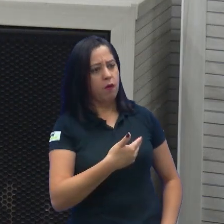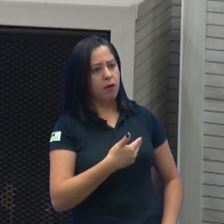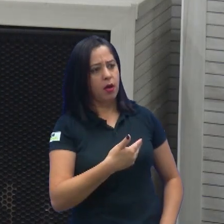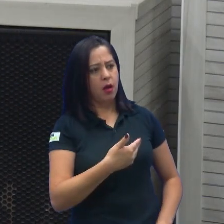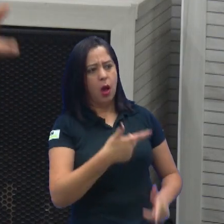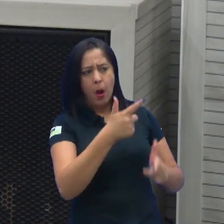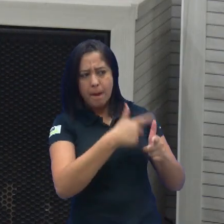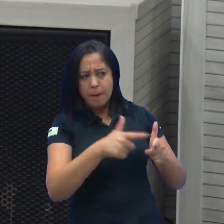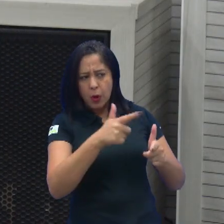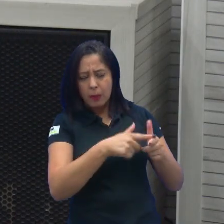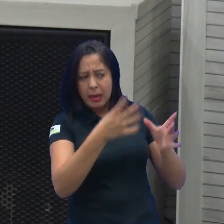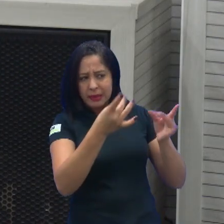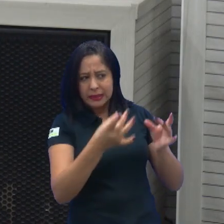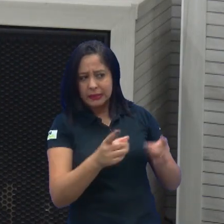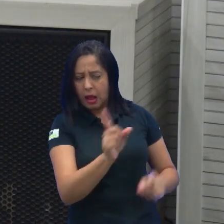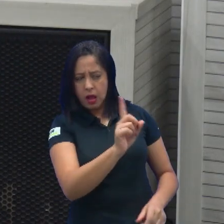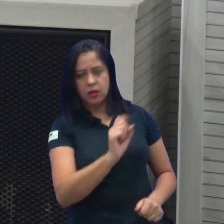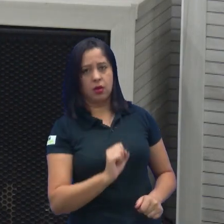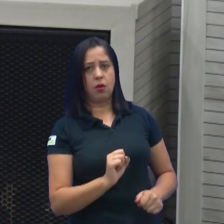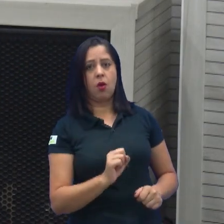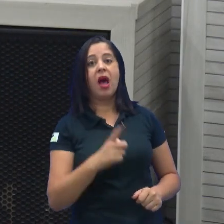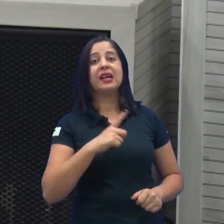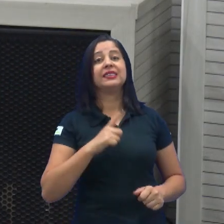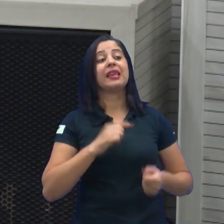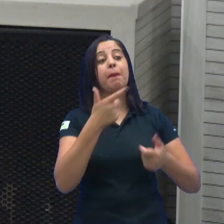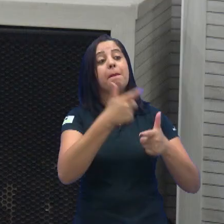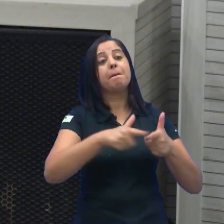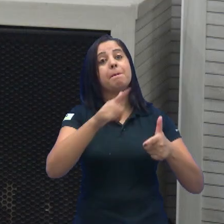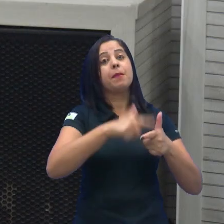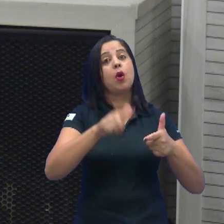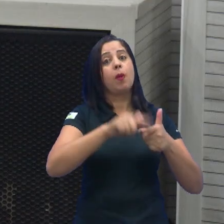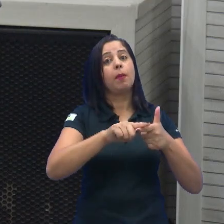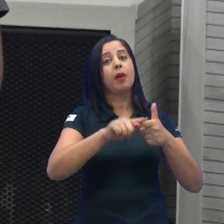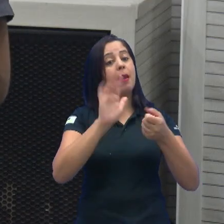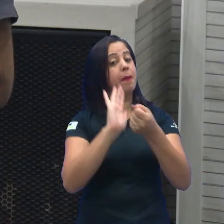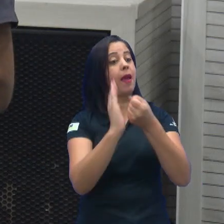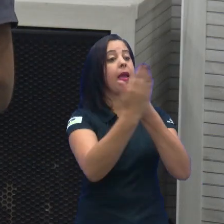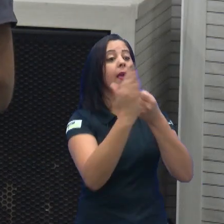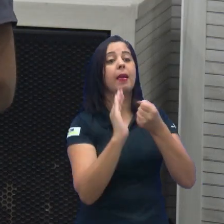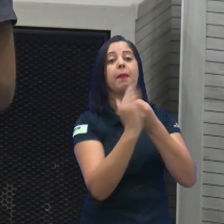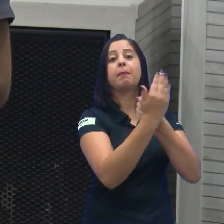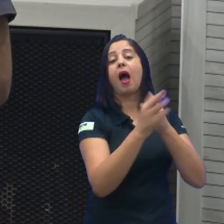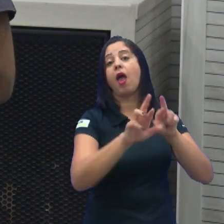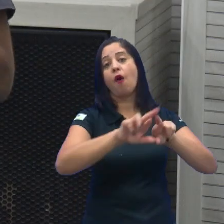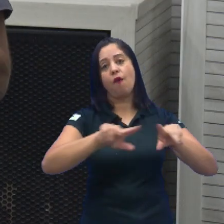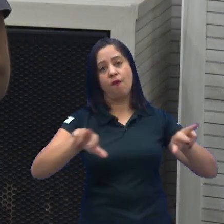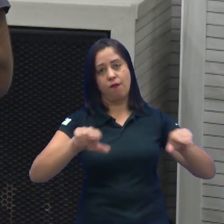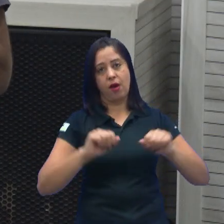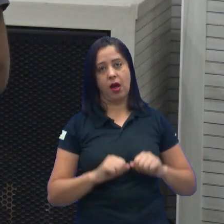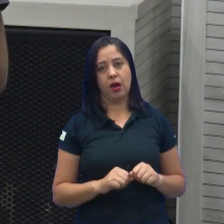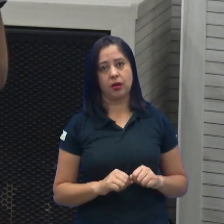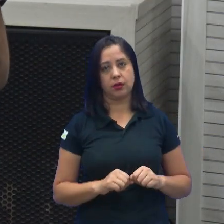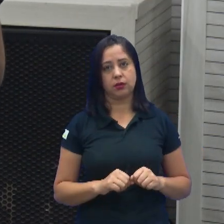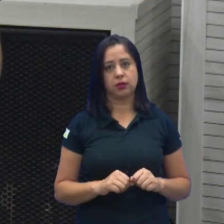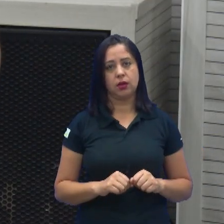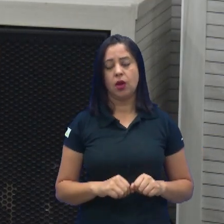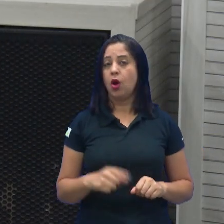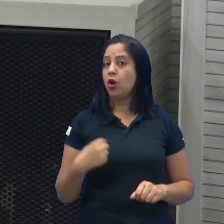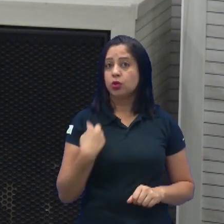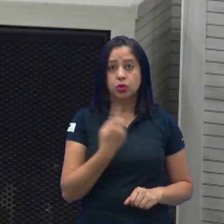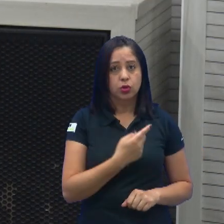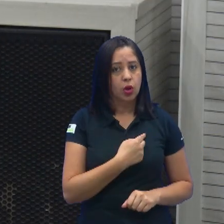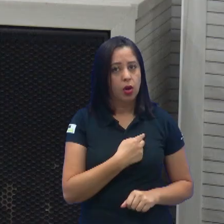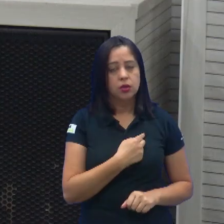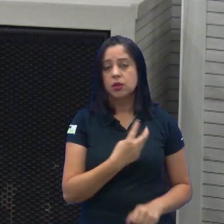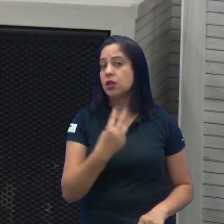realmente regionais e que precisam ser solucionados. Então, aproveito para dizer a essa casa que não podemos